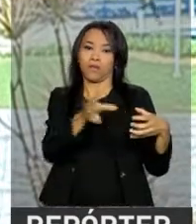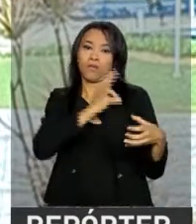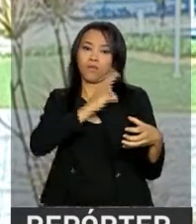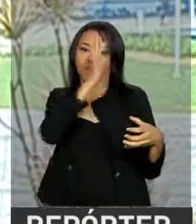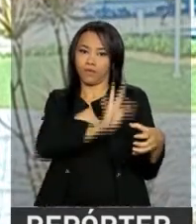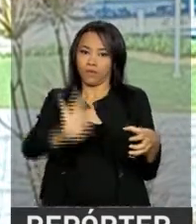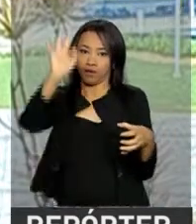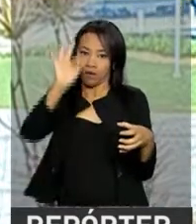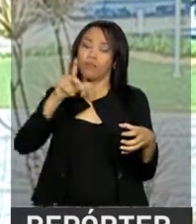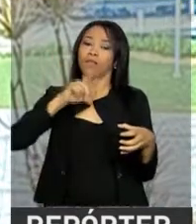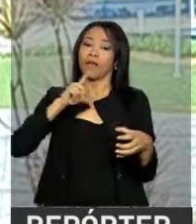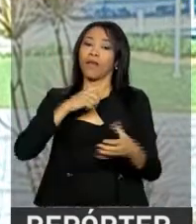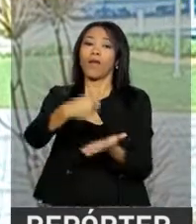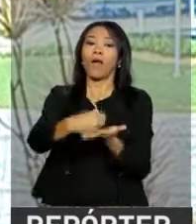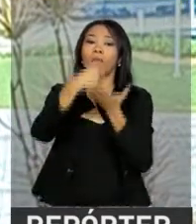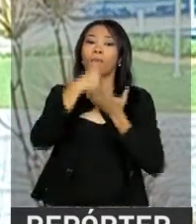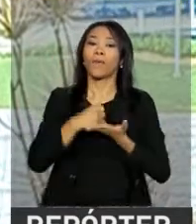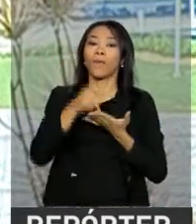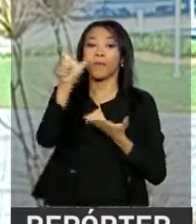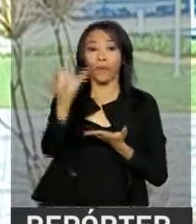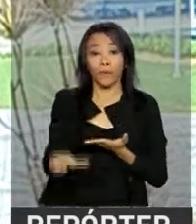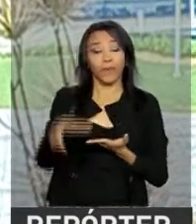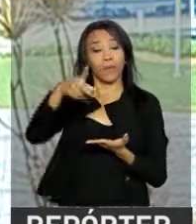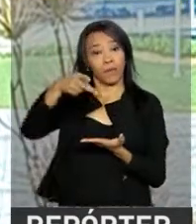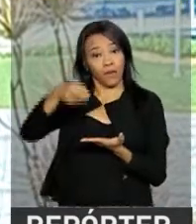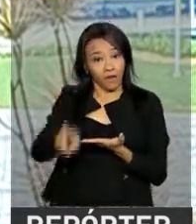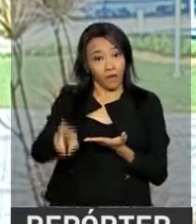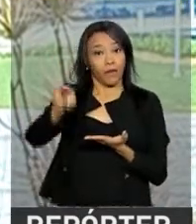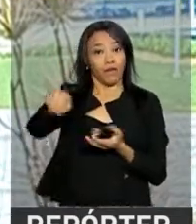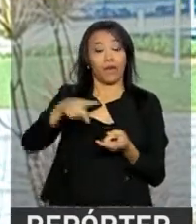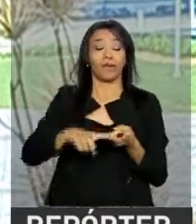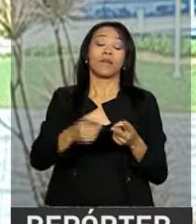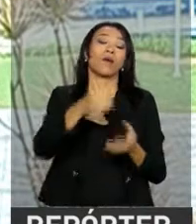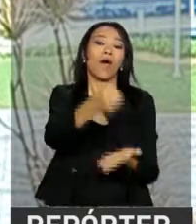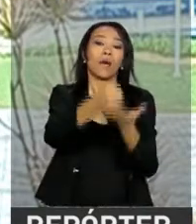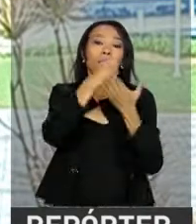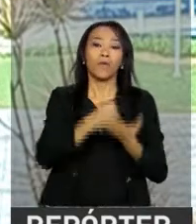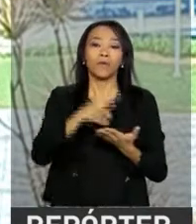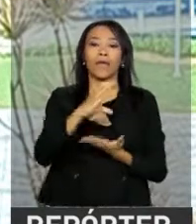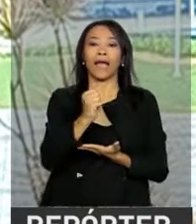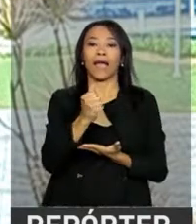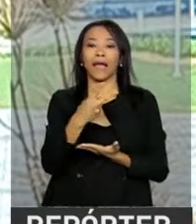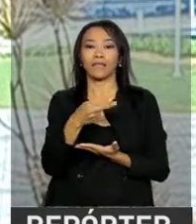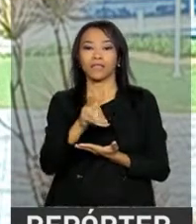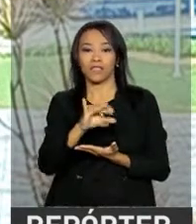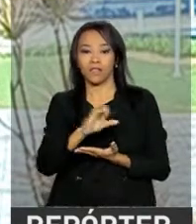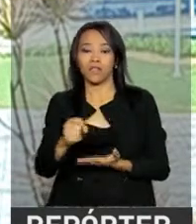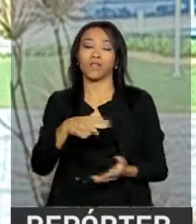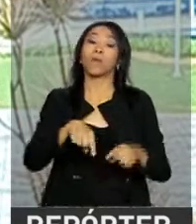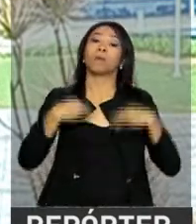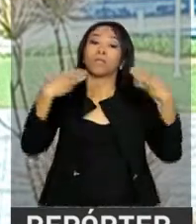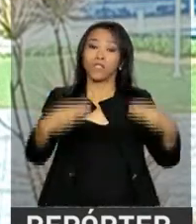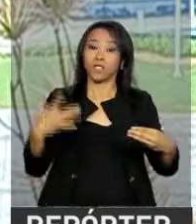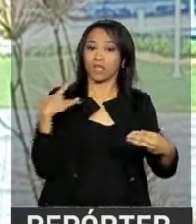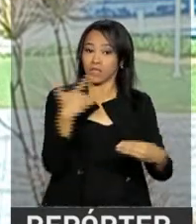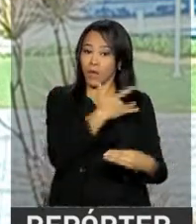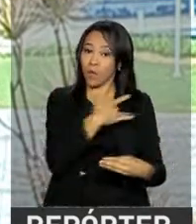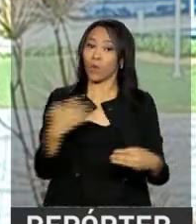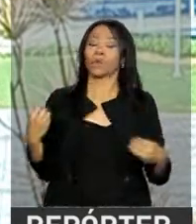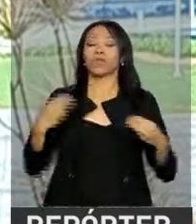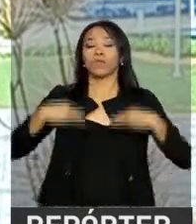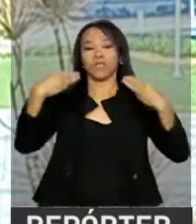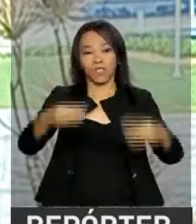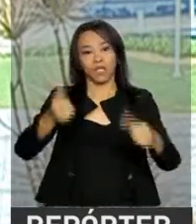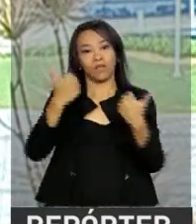conta ainda com o apoio da presidência da república da casa civil dos ministérios da saúde dos transportes das cidades